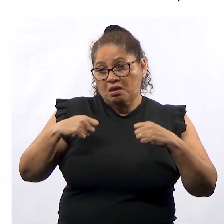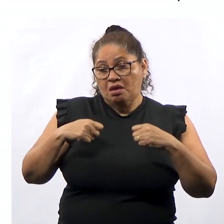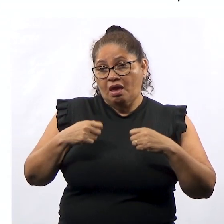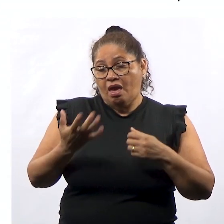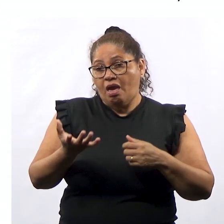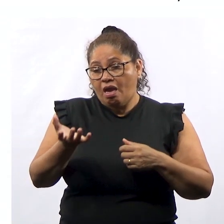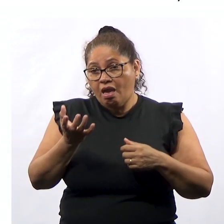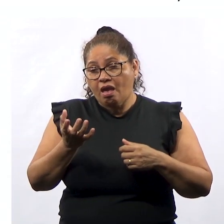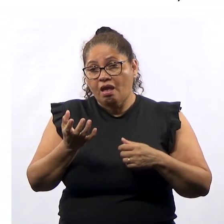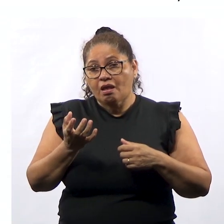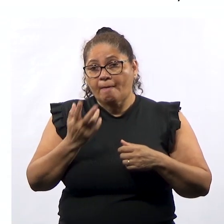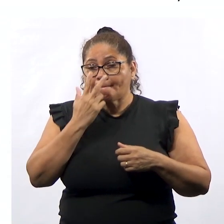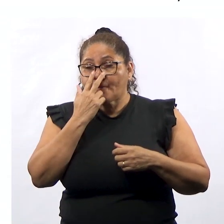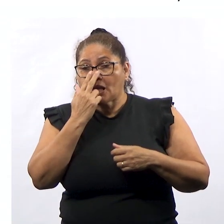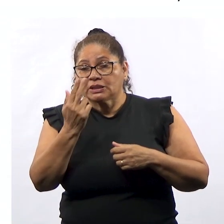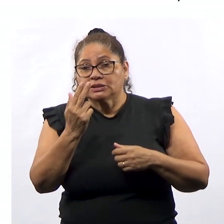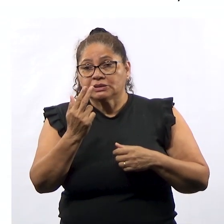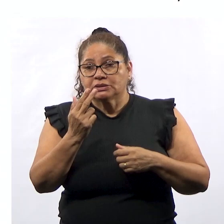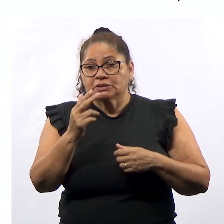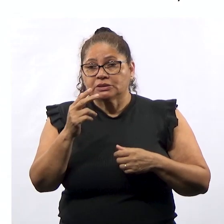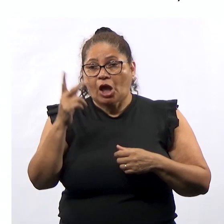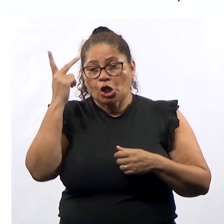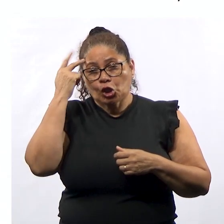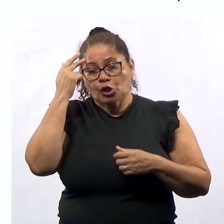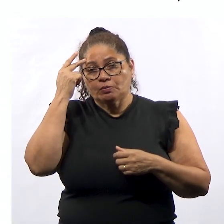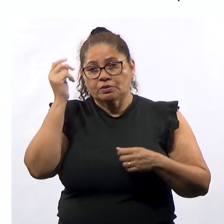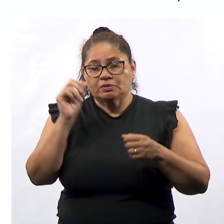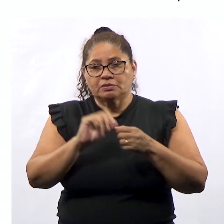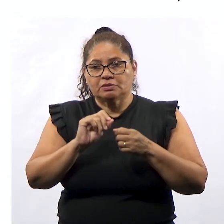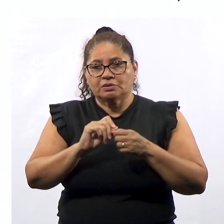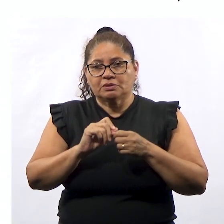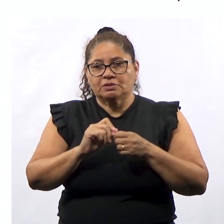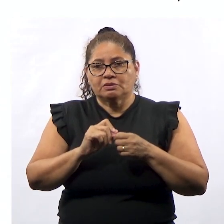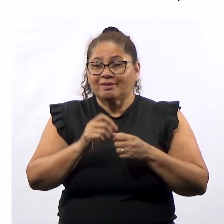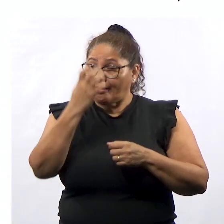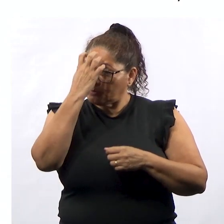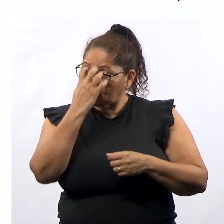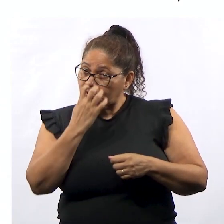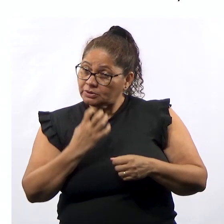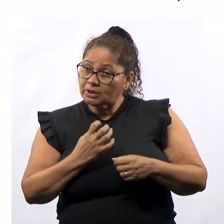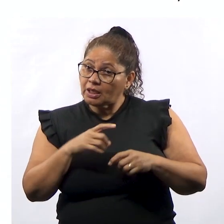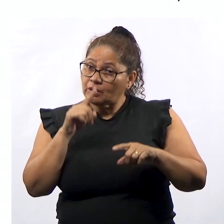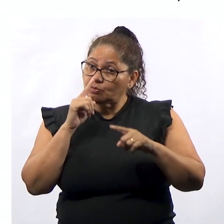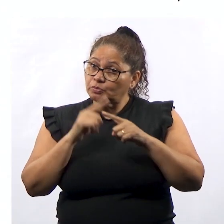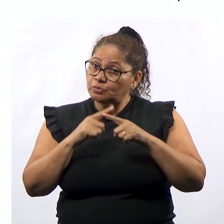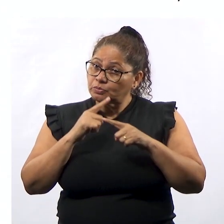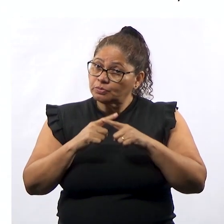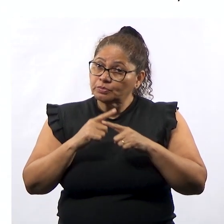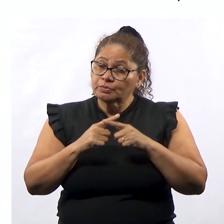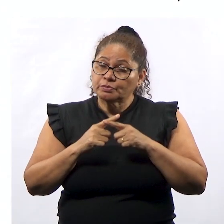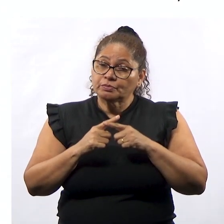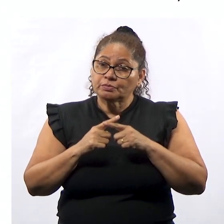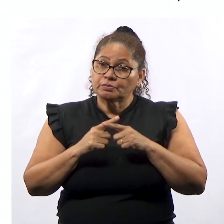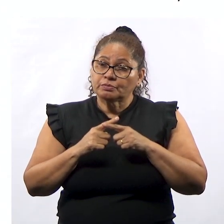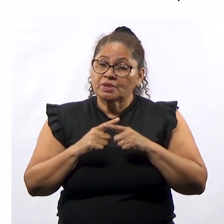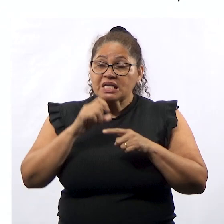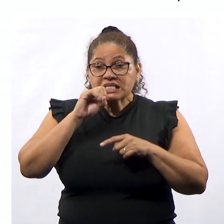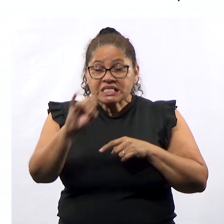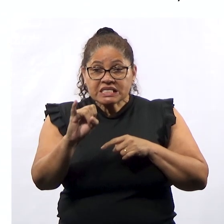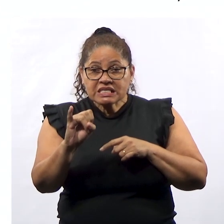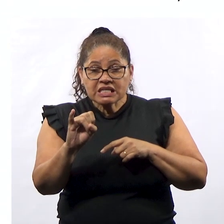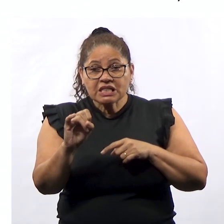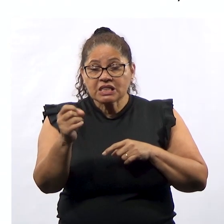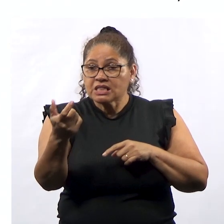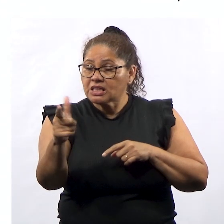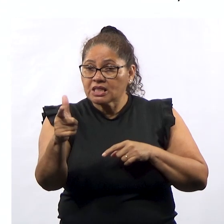predeterminam o que nos parece ser normal a fazer. Isso aqui é muito sério, porque se